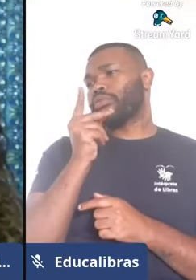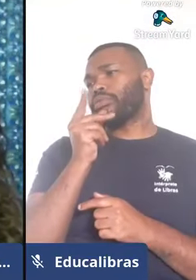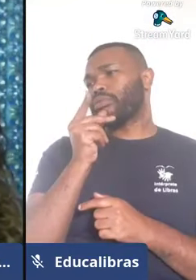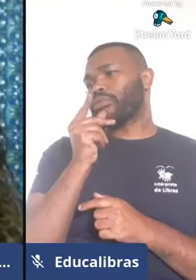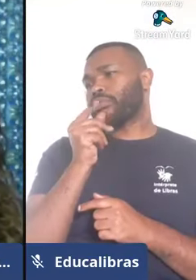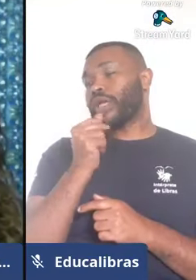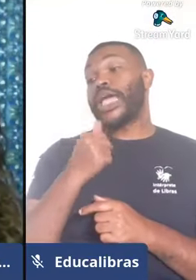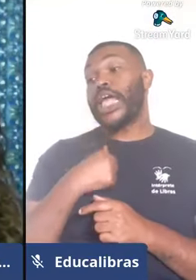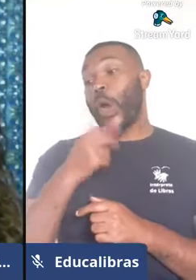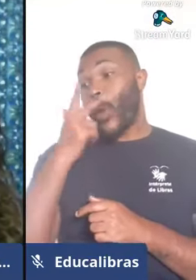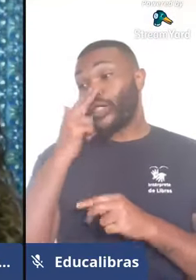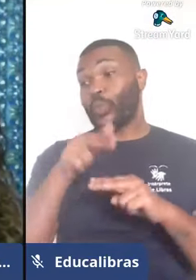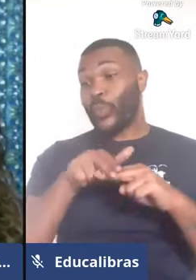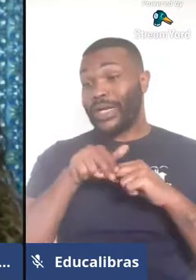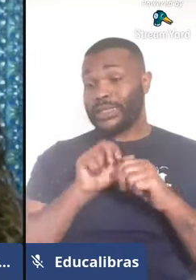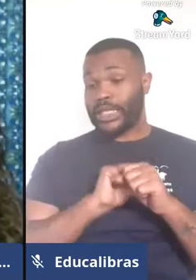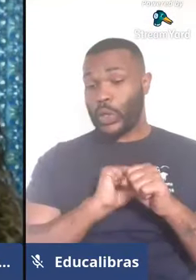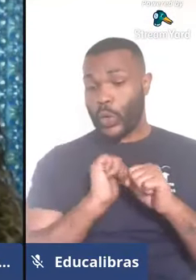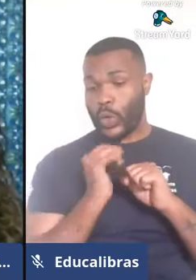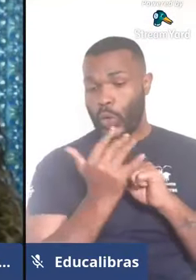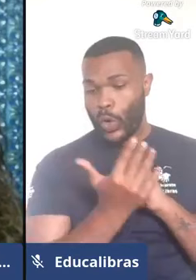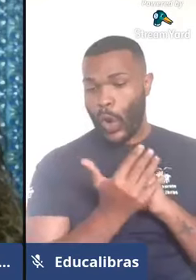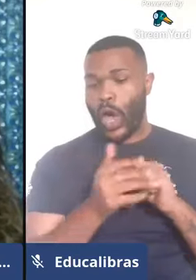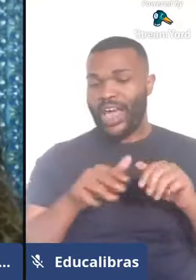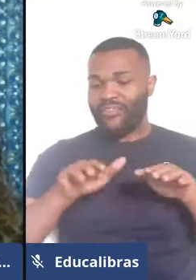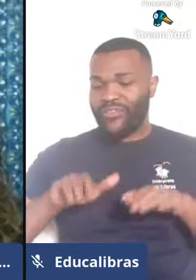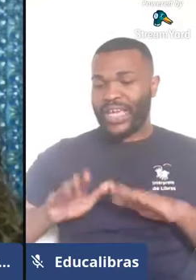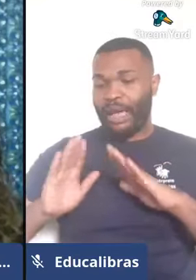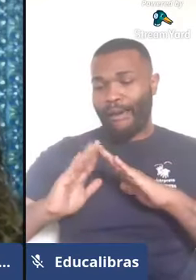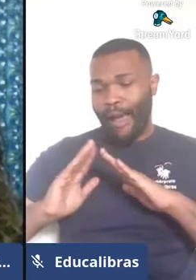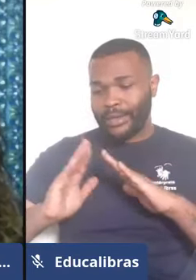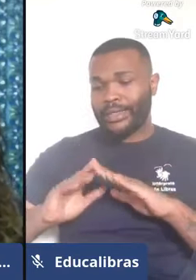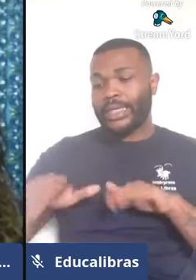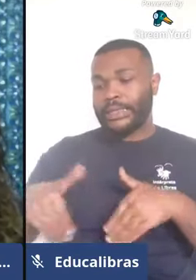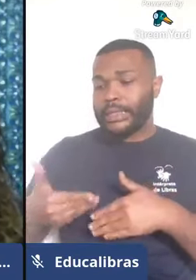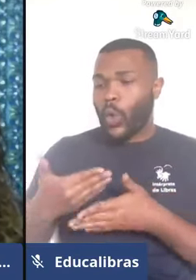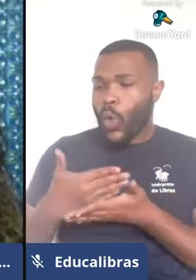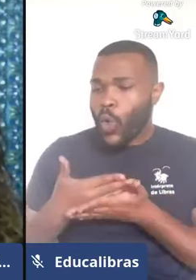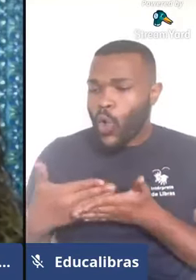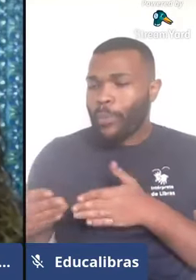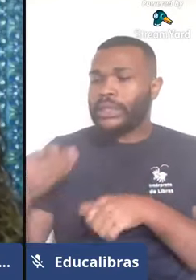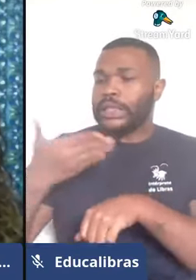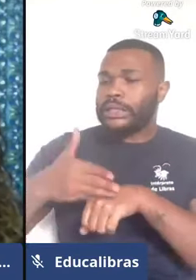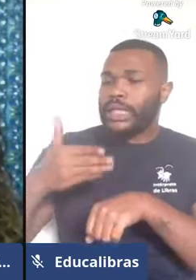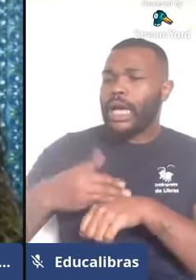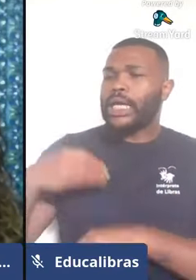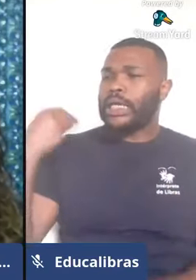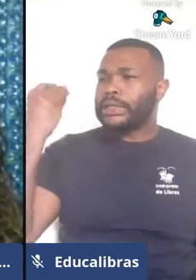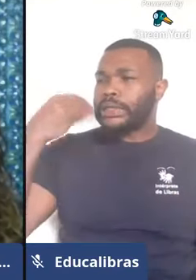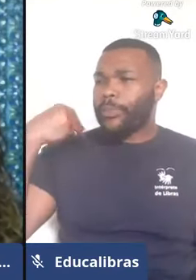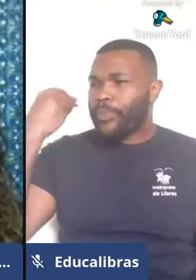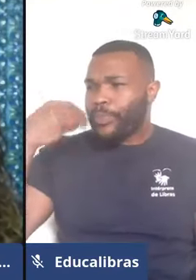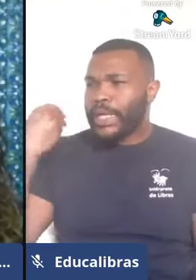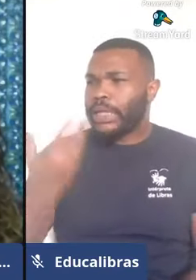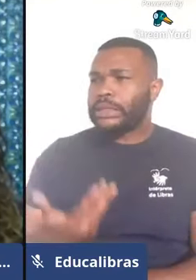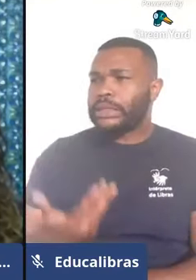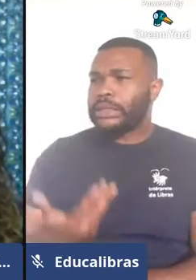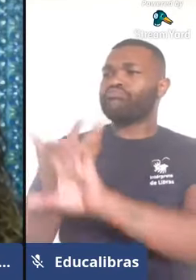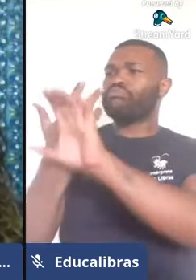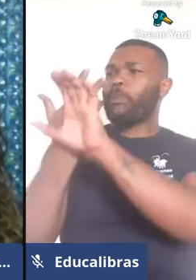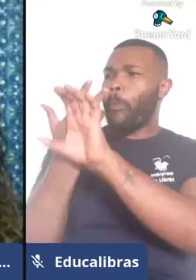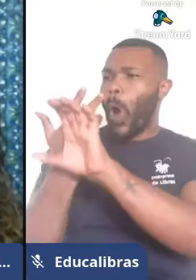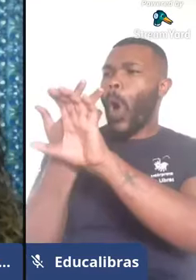essa crise a gente está treinando, né, via esses webinars e essas